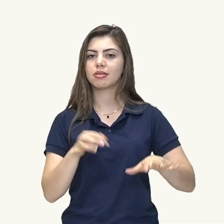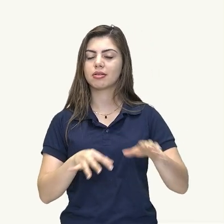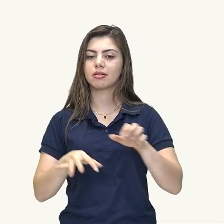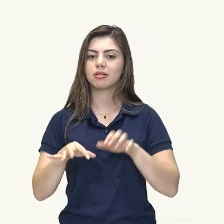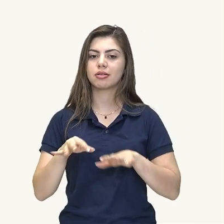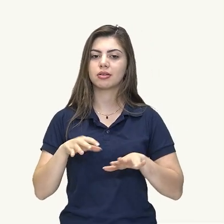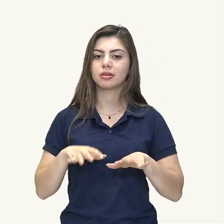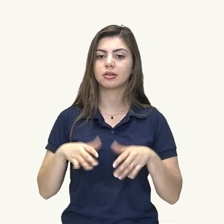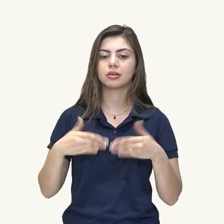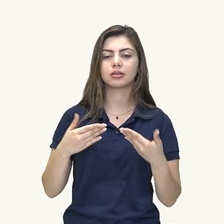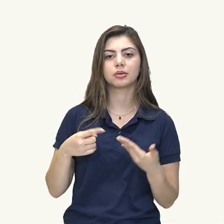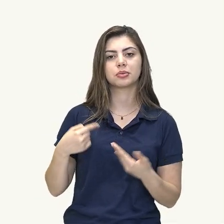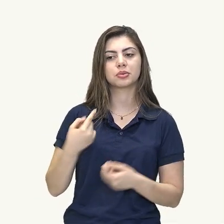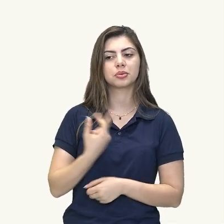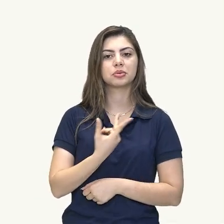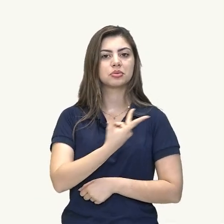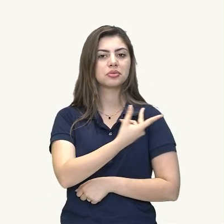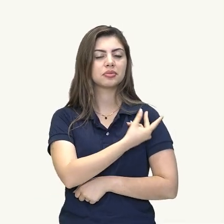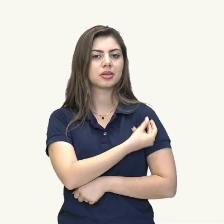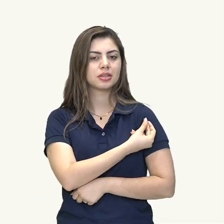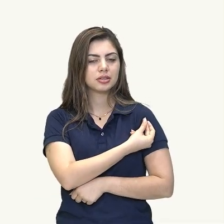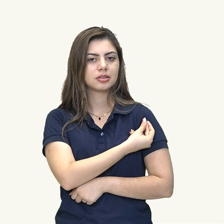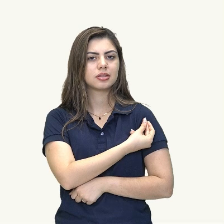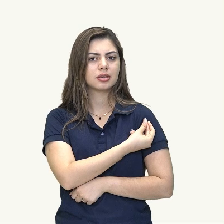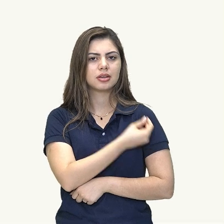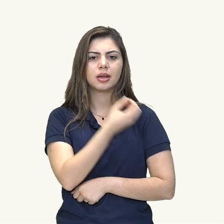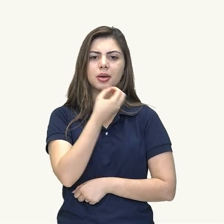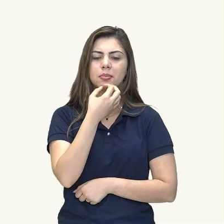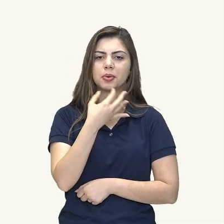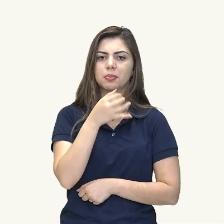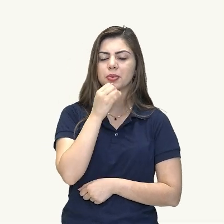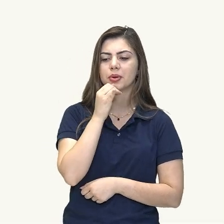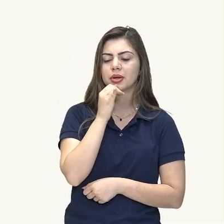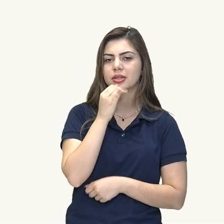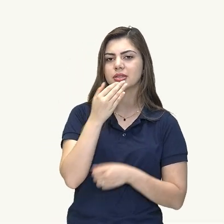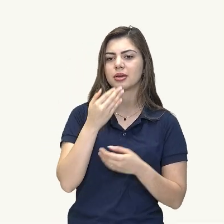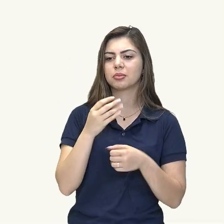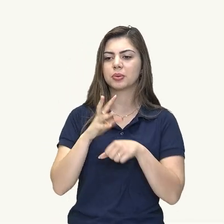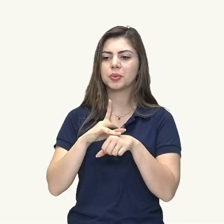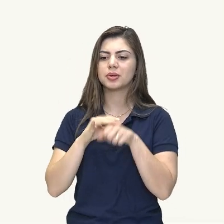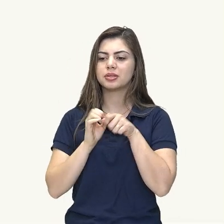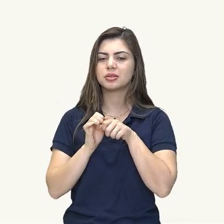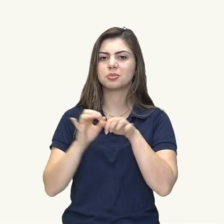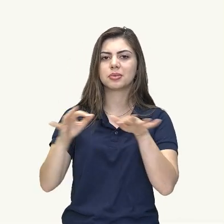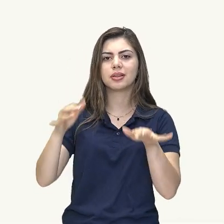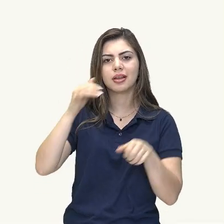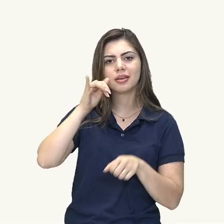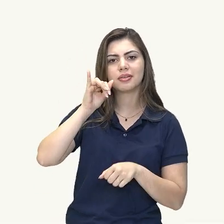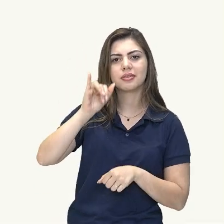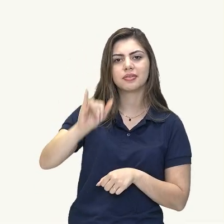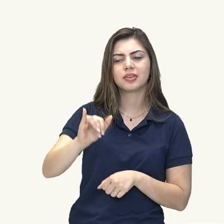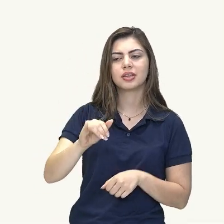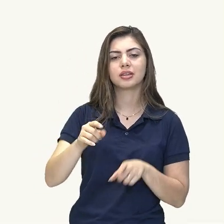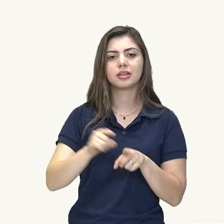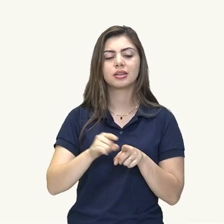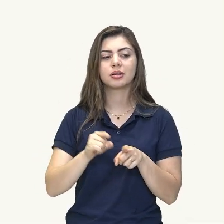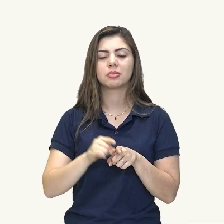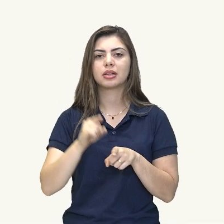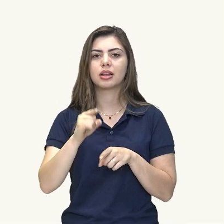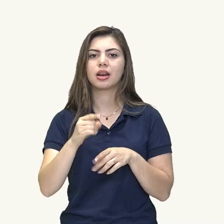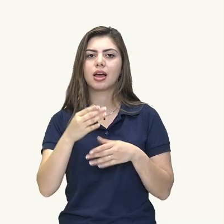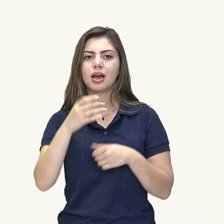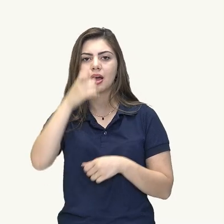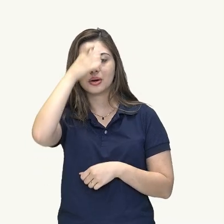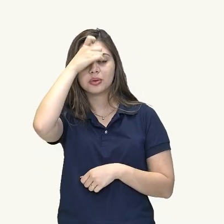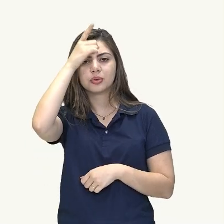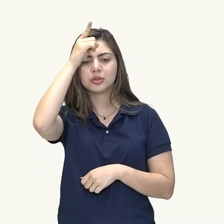vacinar-se reduz o risco de surtos, de epidemias, evita colapsos nos sistemas de saúde,